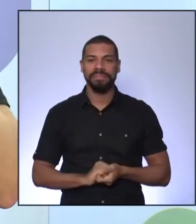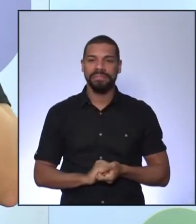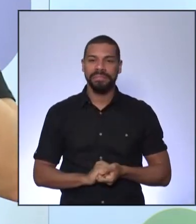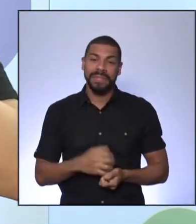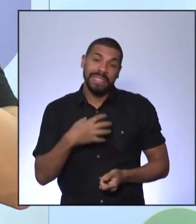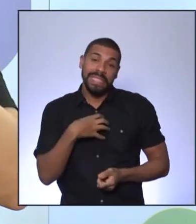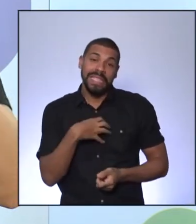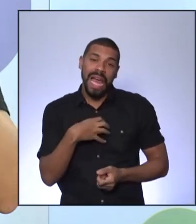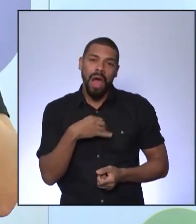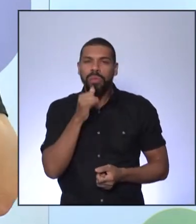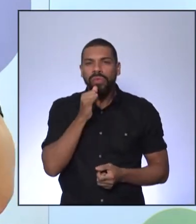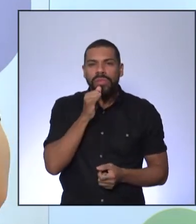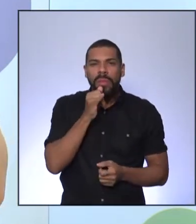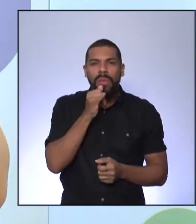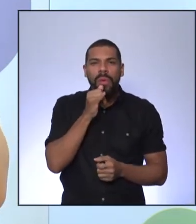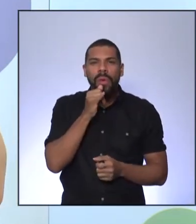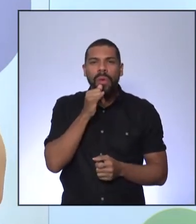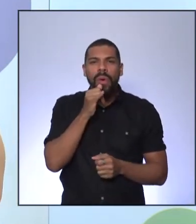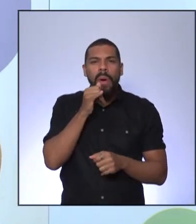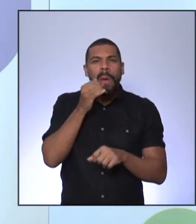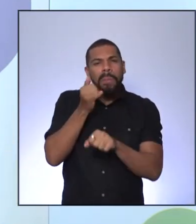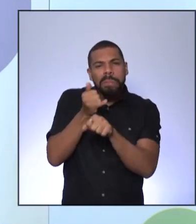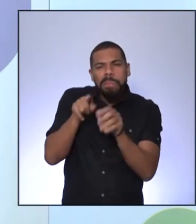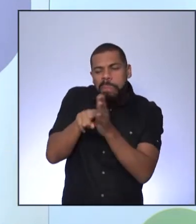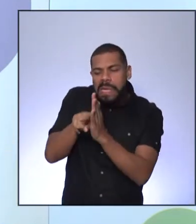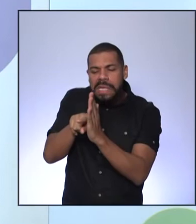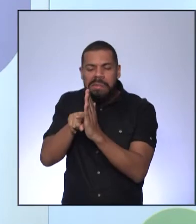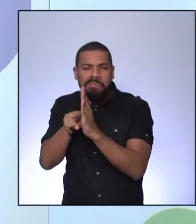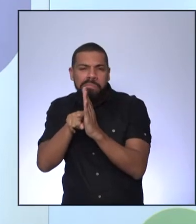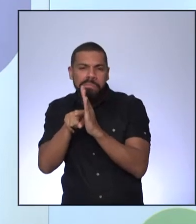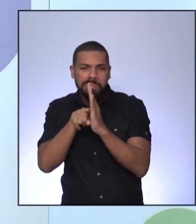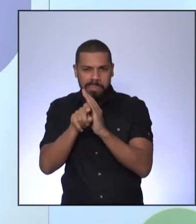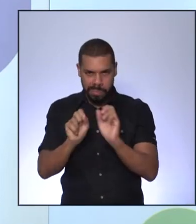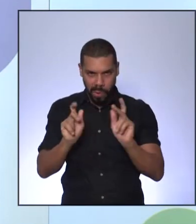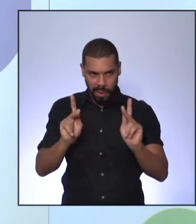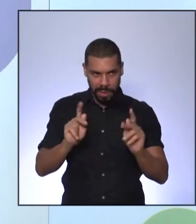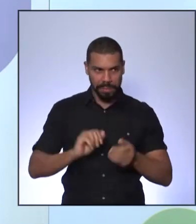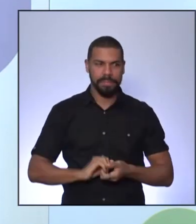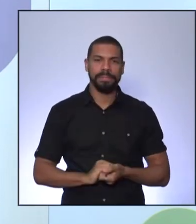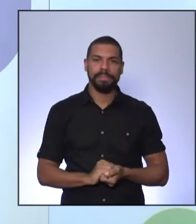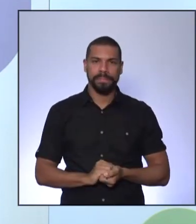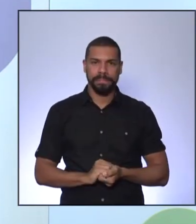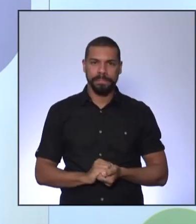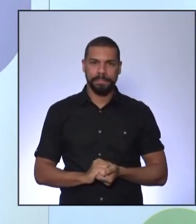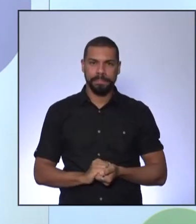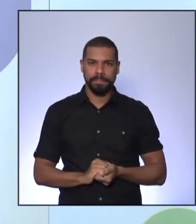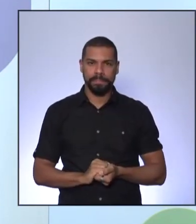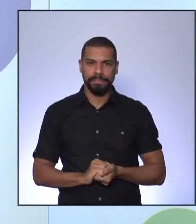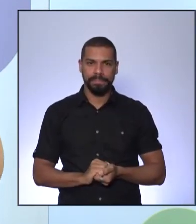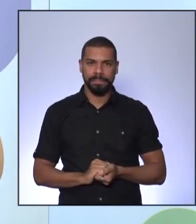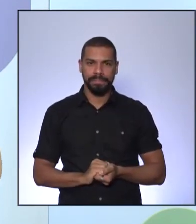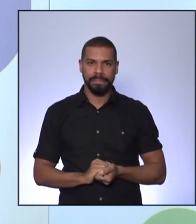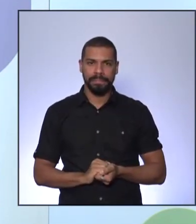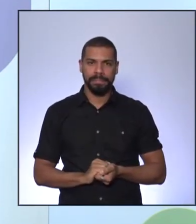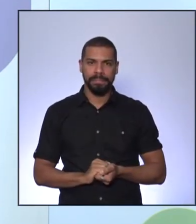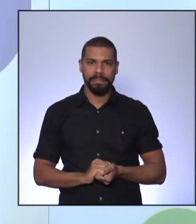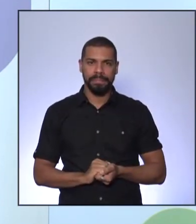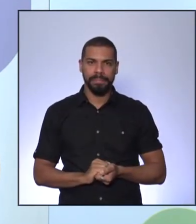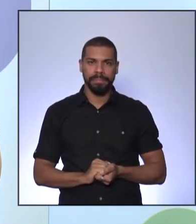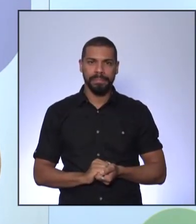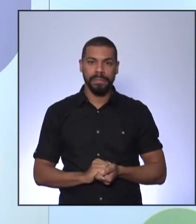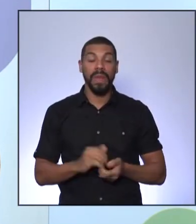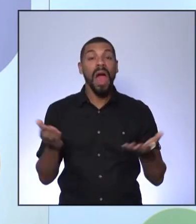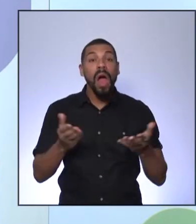conseguirem navegar para ir aumentando o repertório de vocês, de conhecimento. Tá certo? Eu